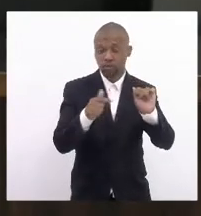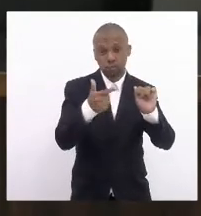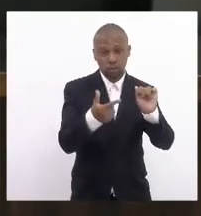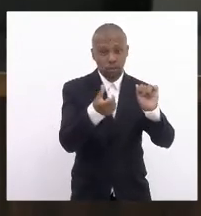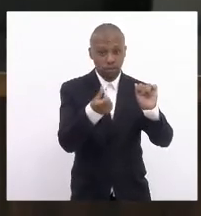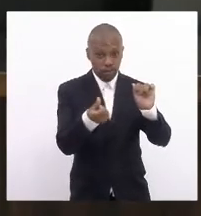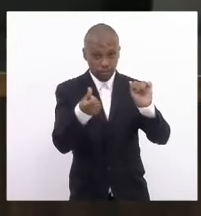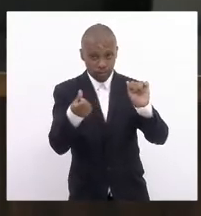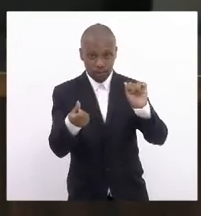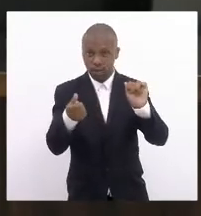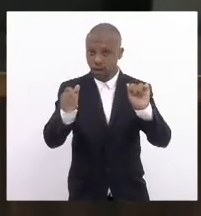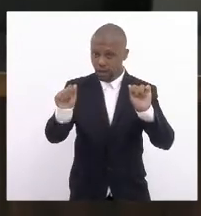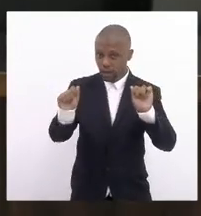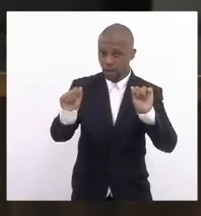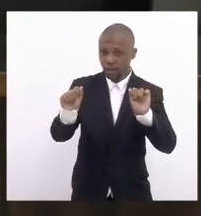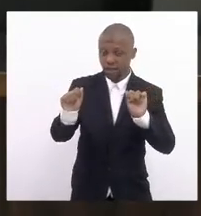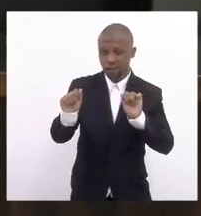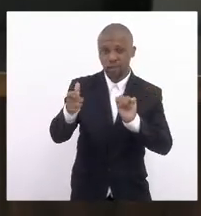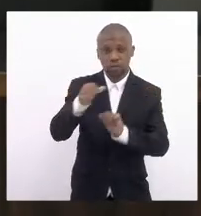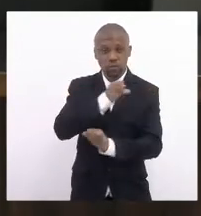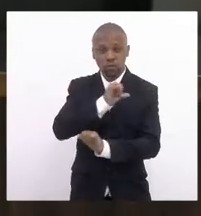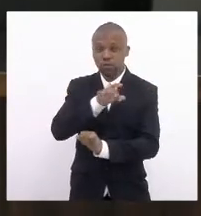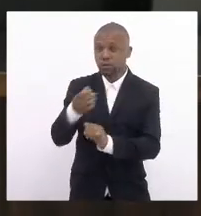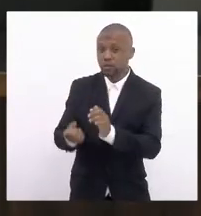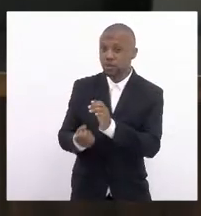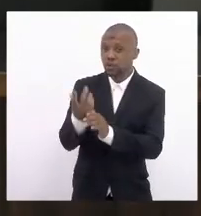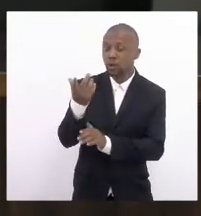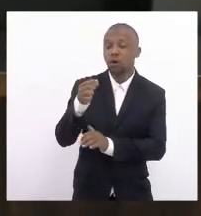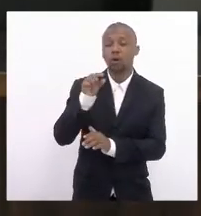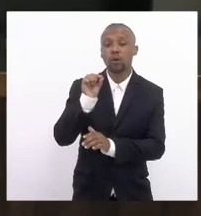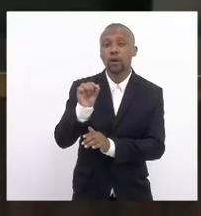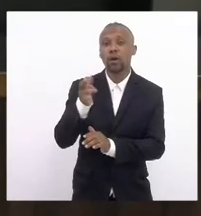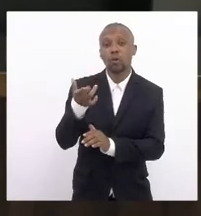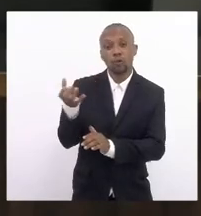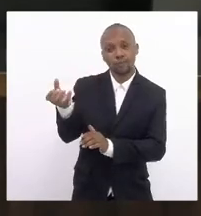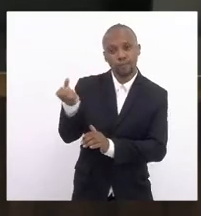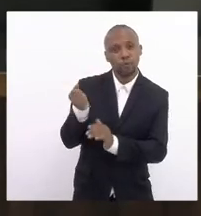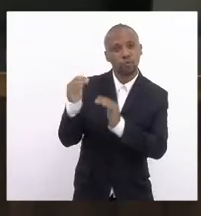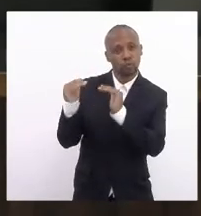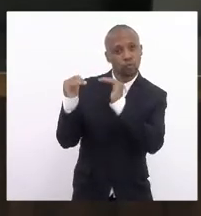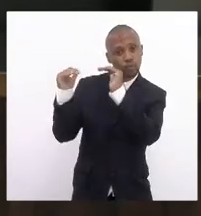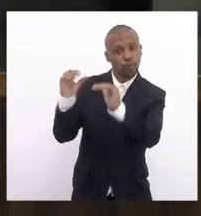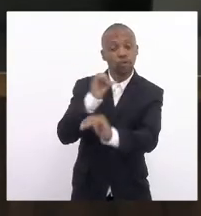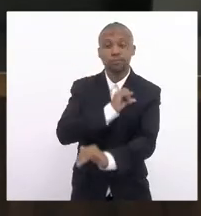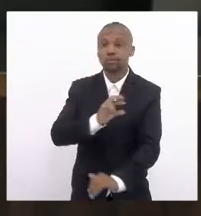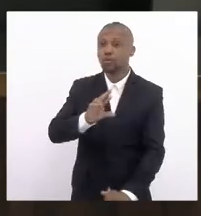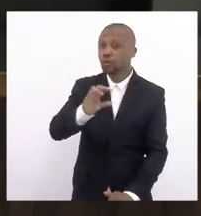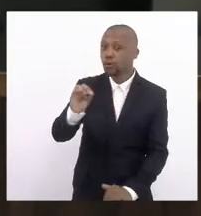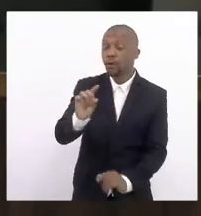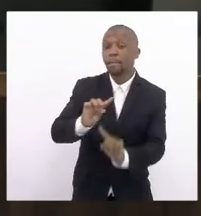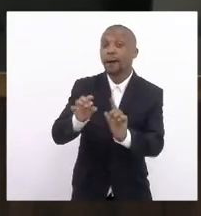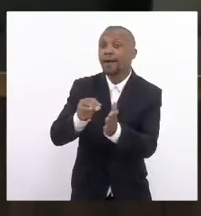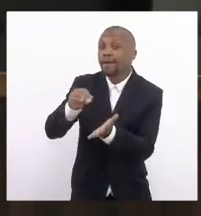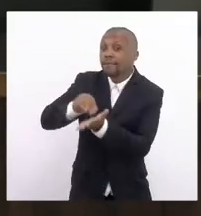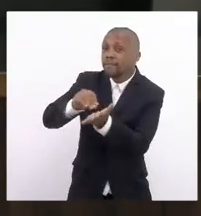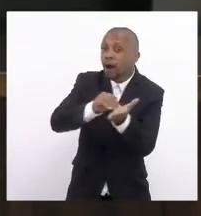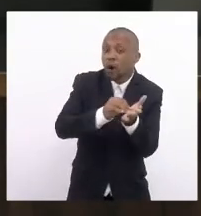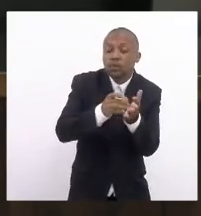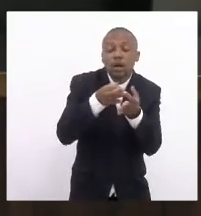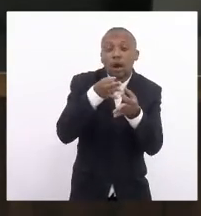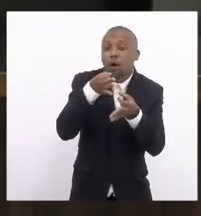Janeiro, que instituiu o Fundo Soberano do Estado do Rio de Janeiro, pendendo de pareceres da